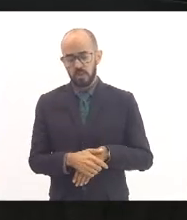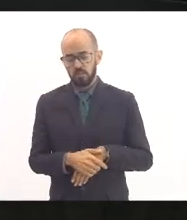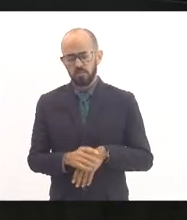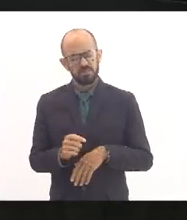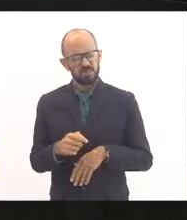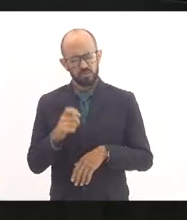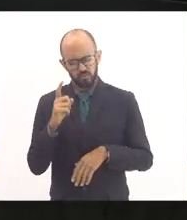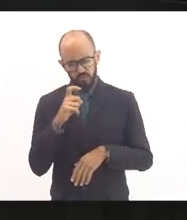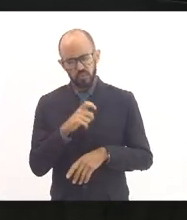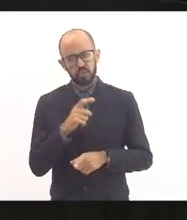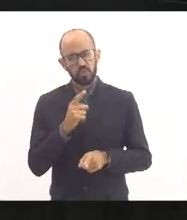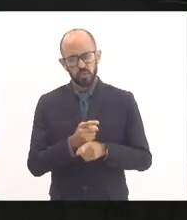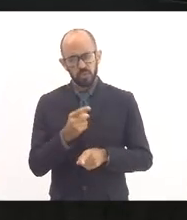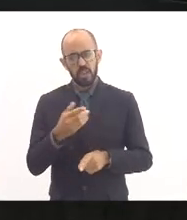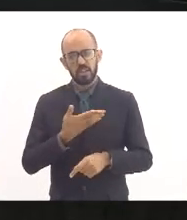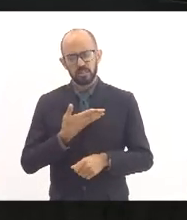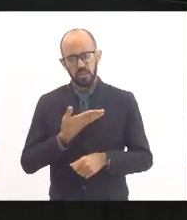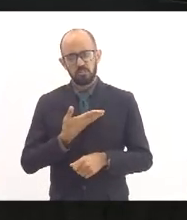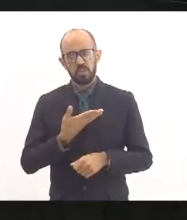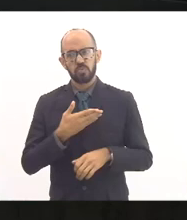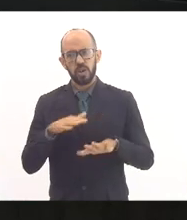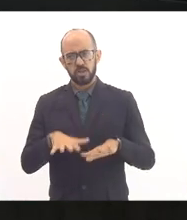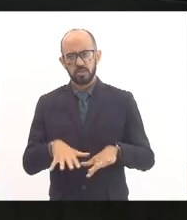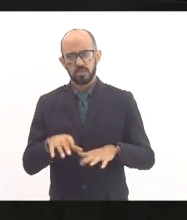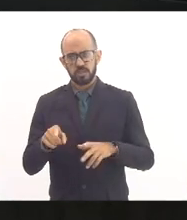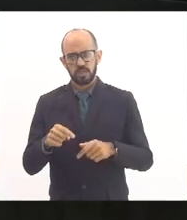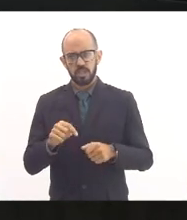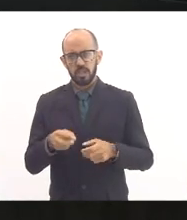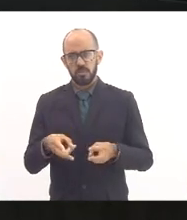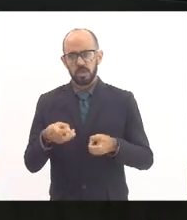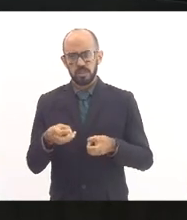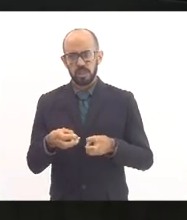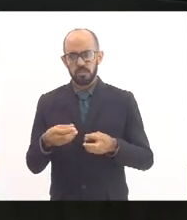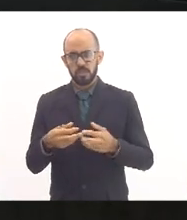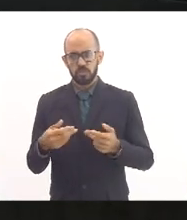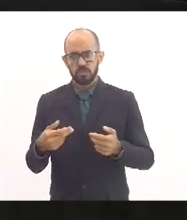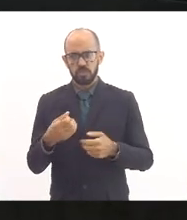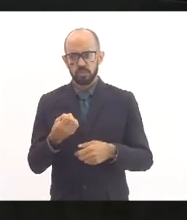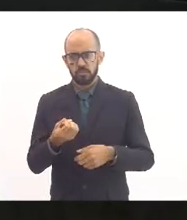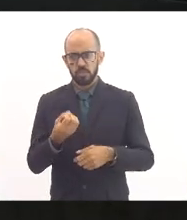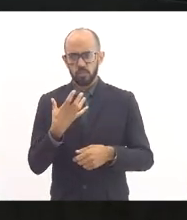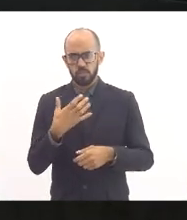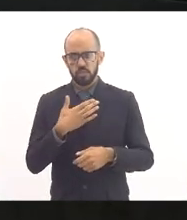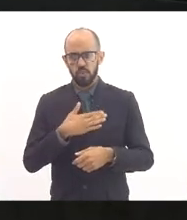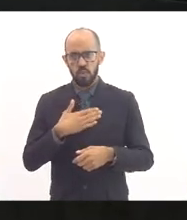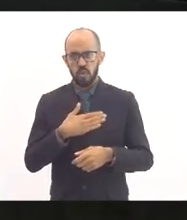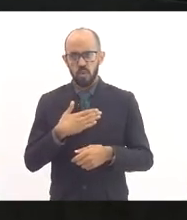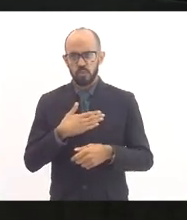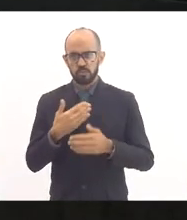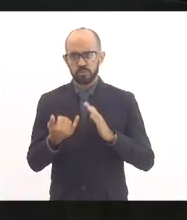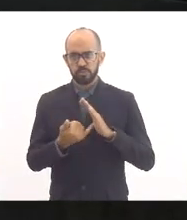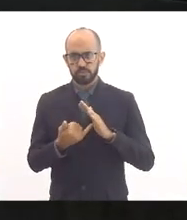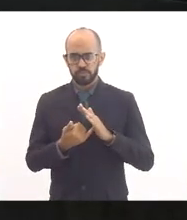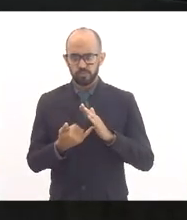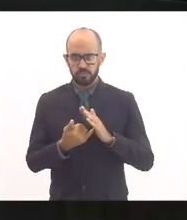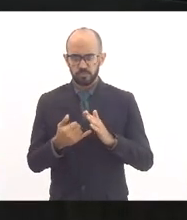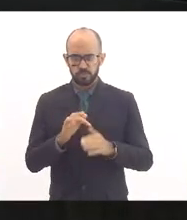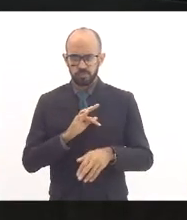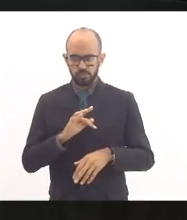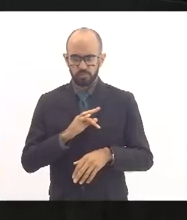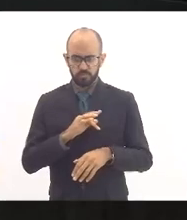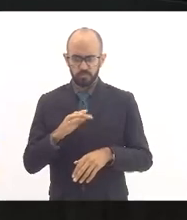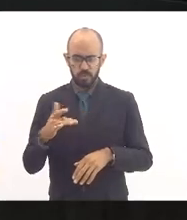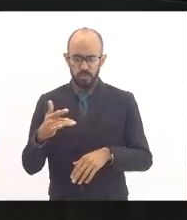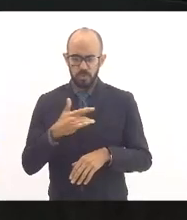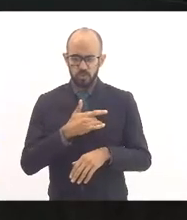e inclusive entre os colegas um cara que só vê as coisas boas gosta da instituição apaixonado